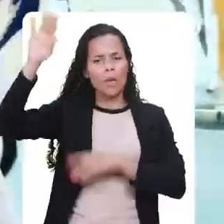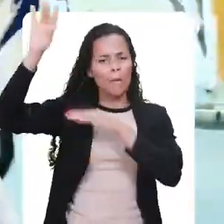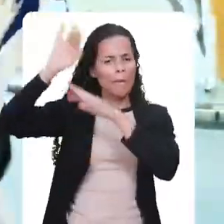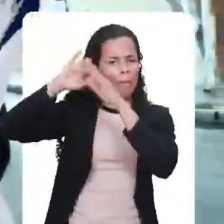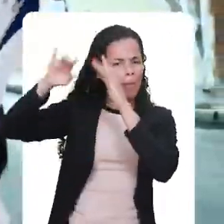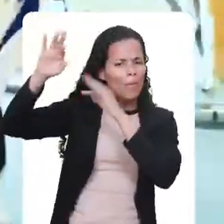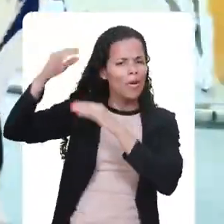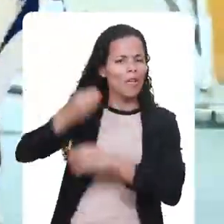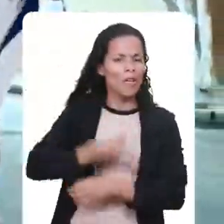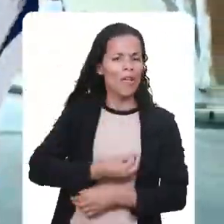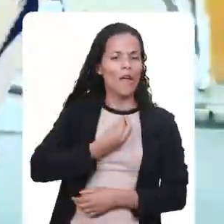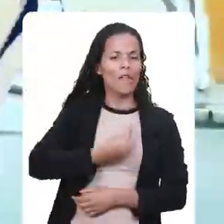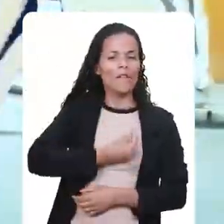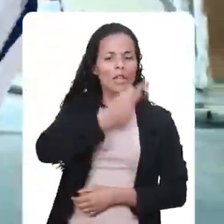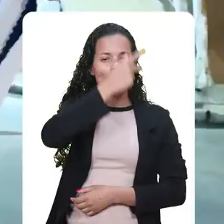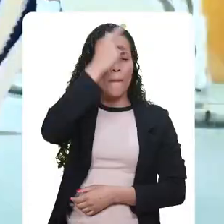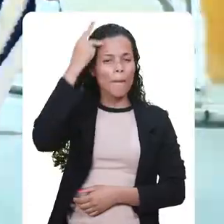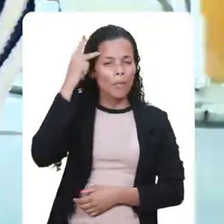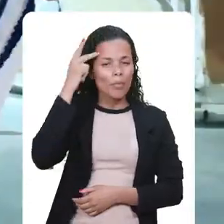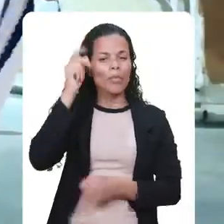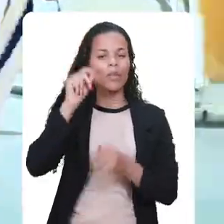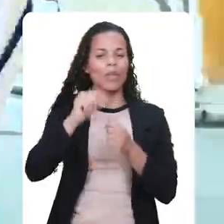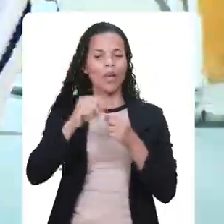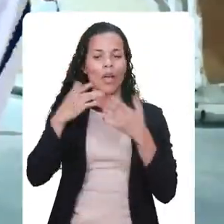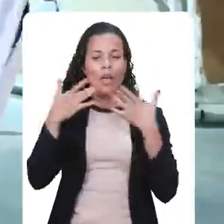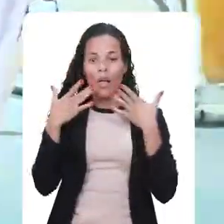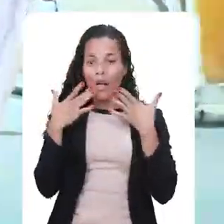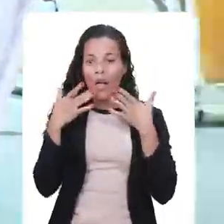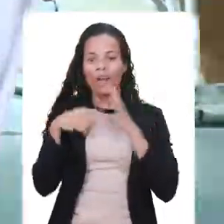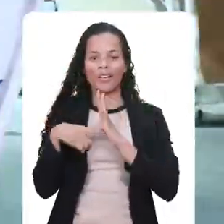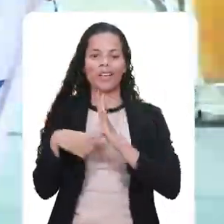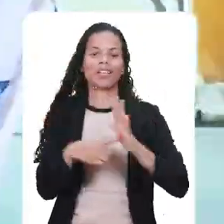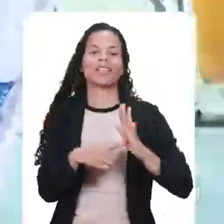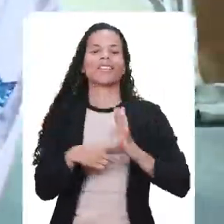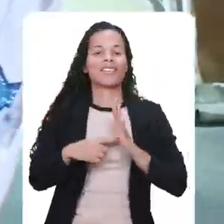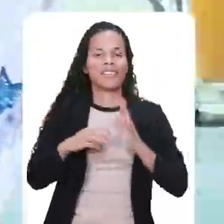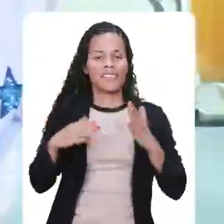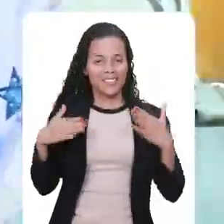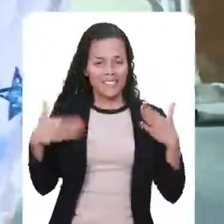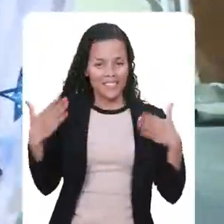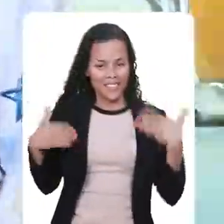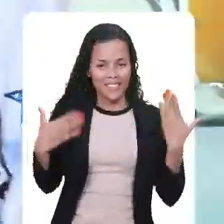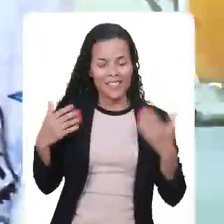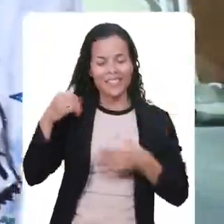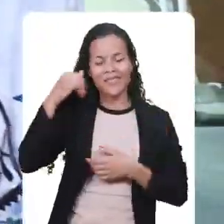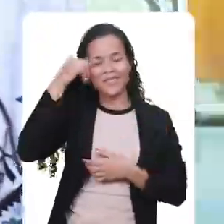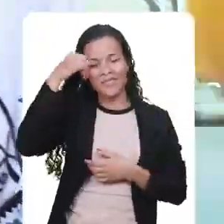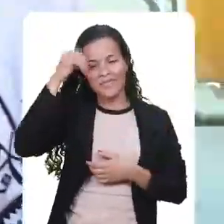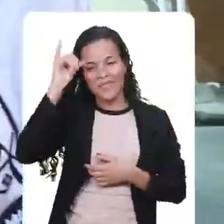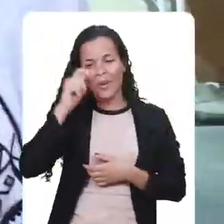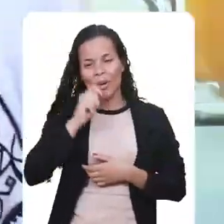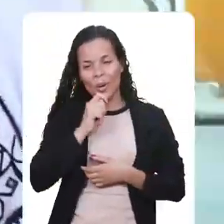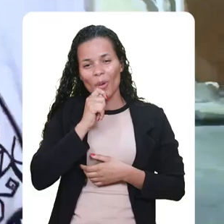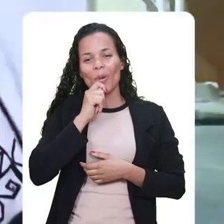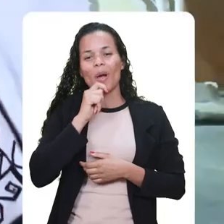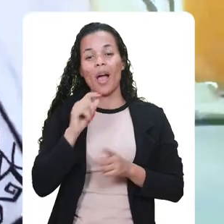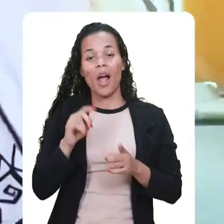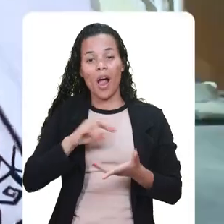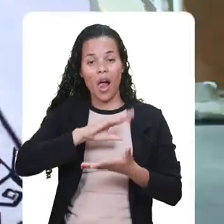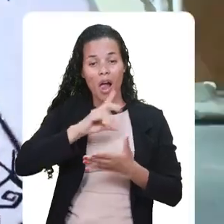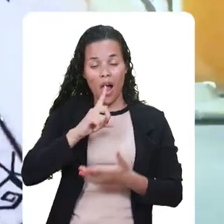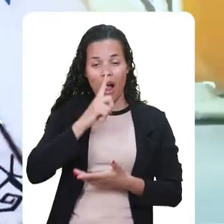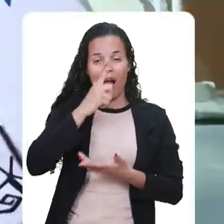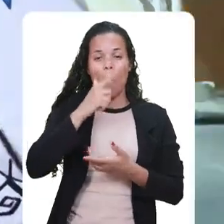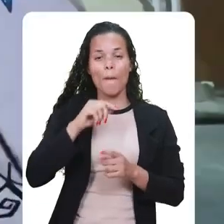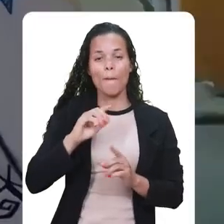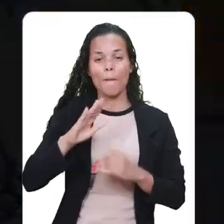são lembranças que permanecerão na vida daqueles que fazem e de quem admira o espetáculo e a saga do boi de buzina, a alma e tradição do